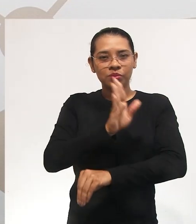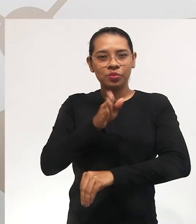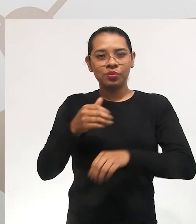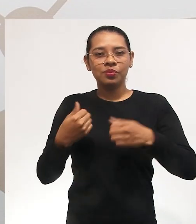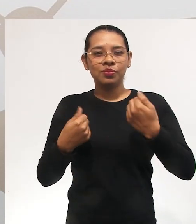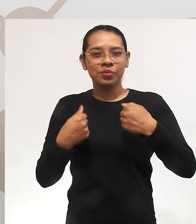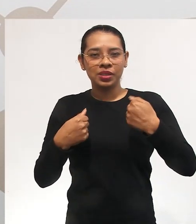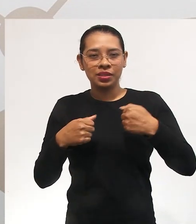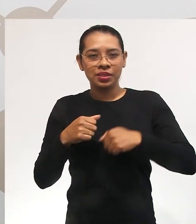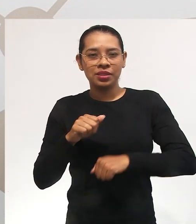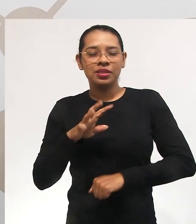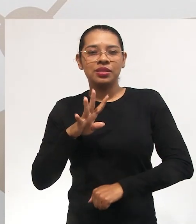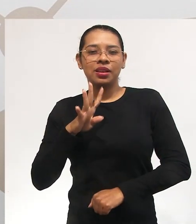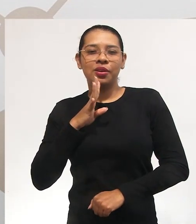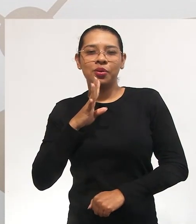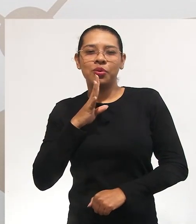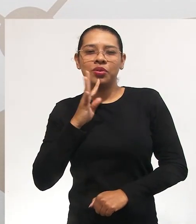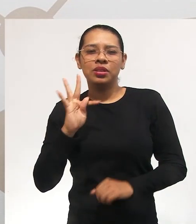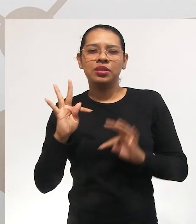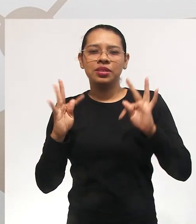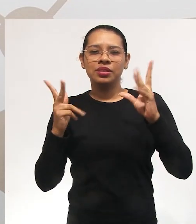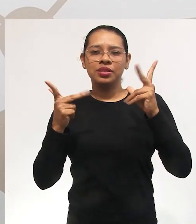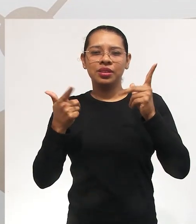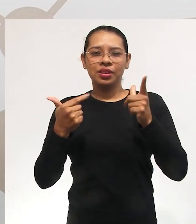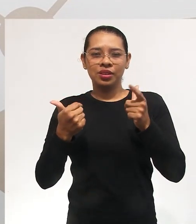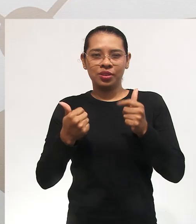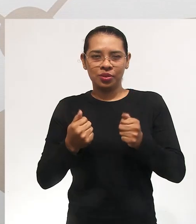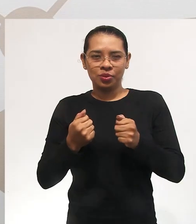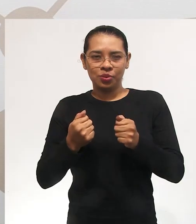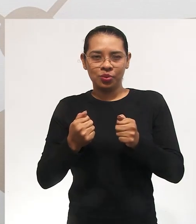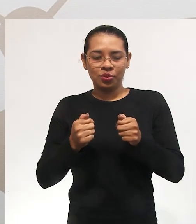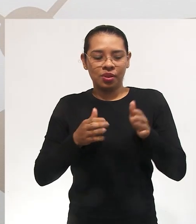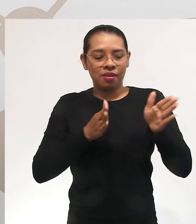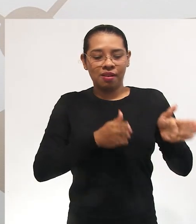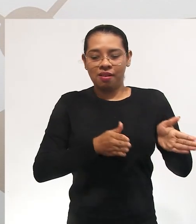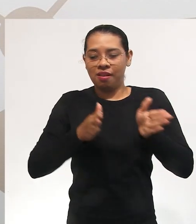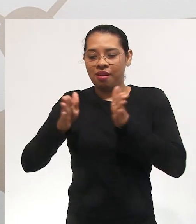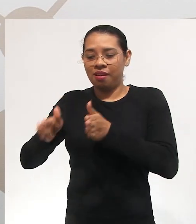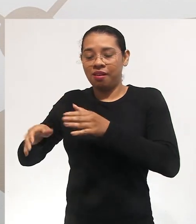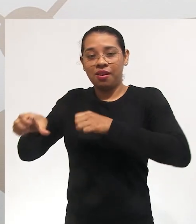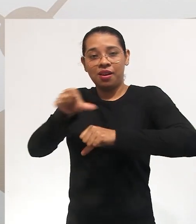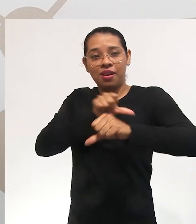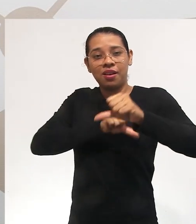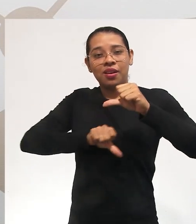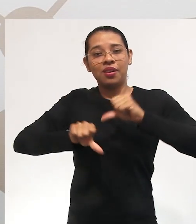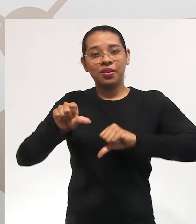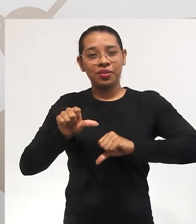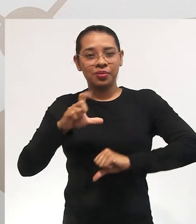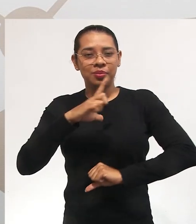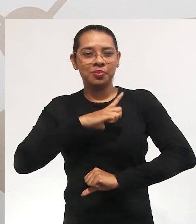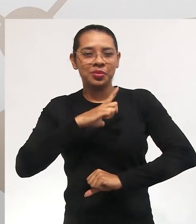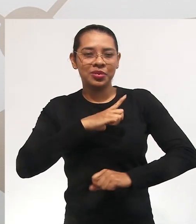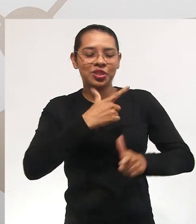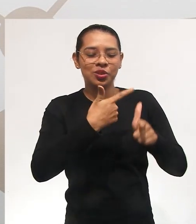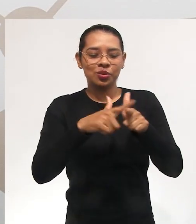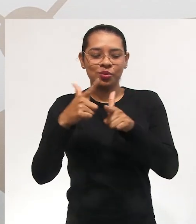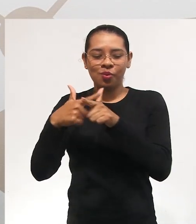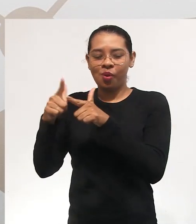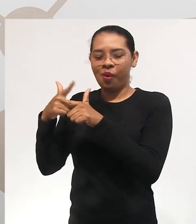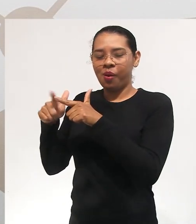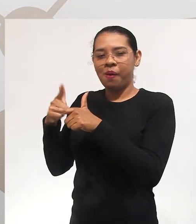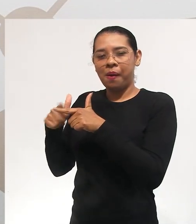tivemos uma população brasileira muito migratória, as pessoas andavam muito, e as crianças, ao saírem de uma determinada região para